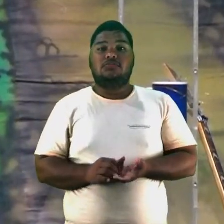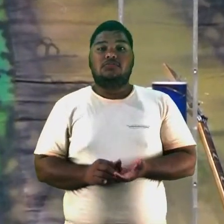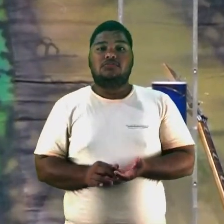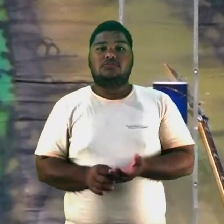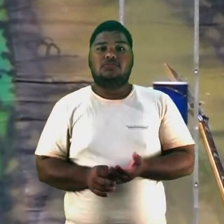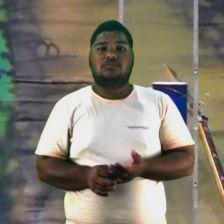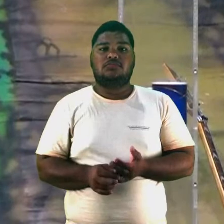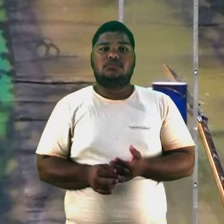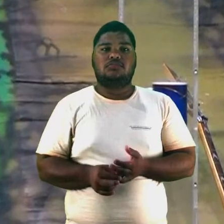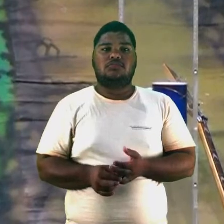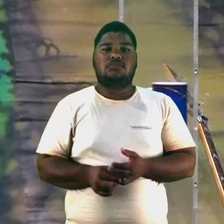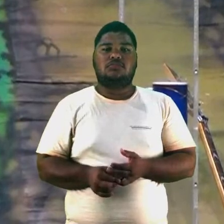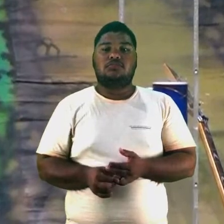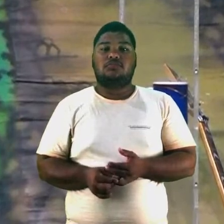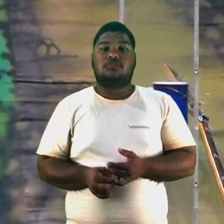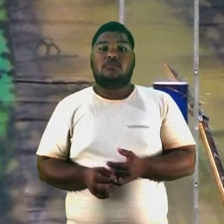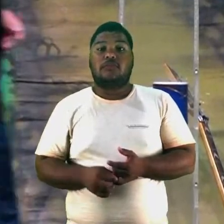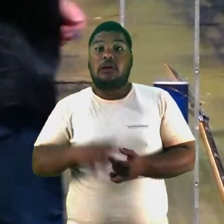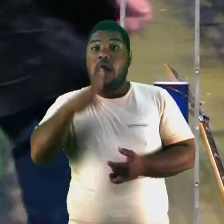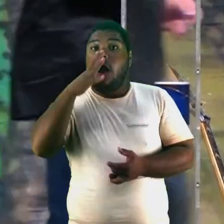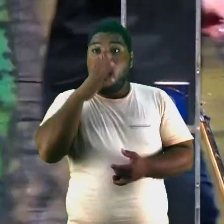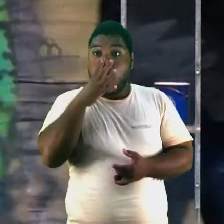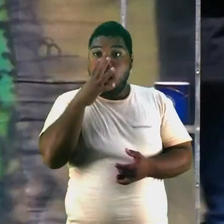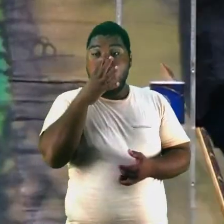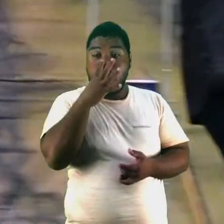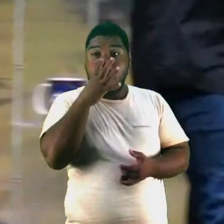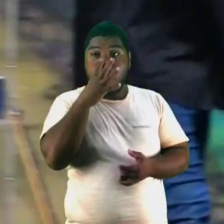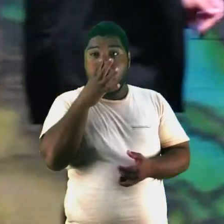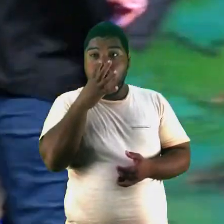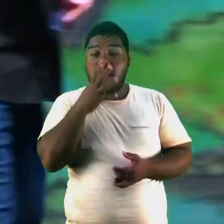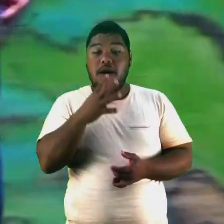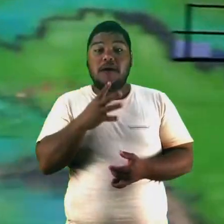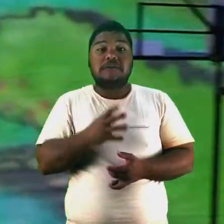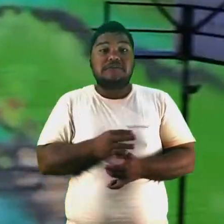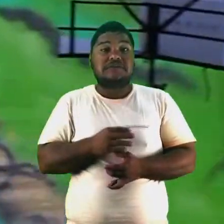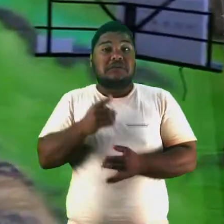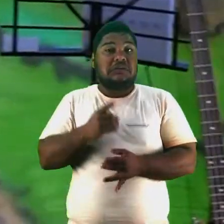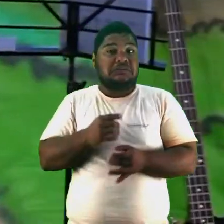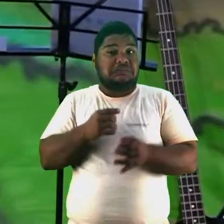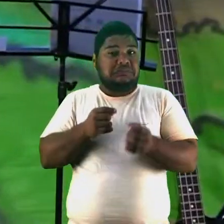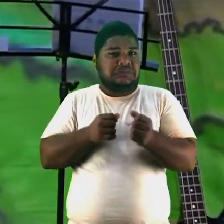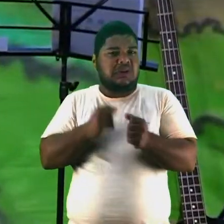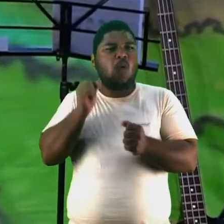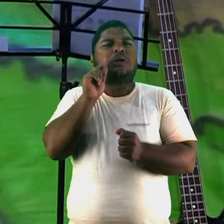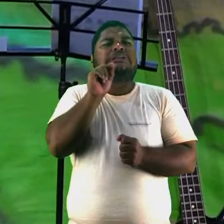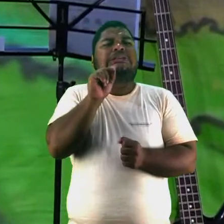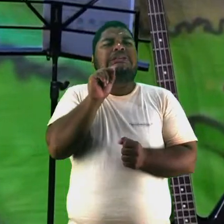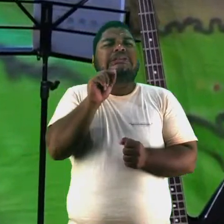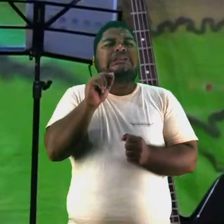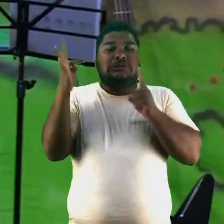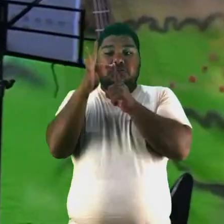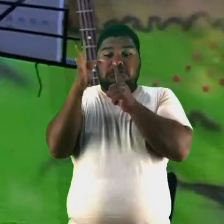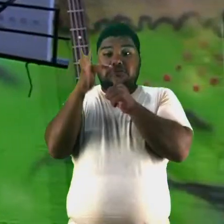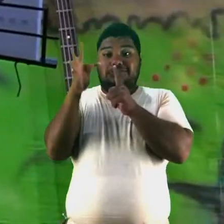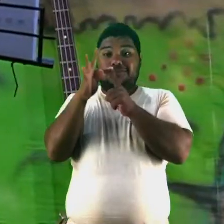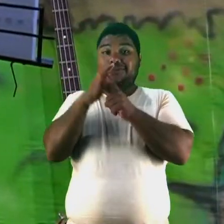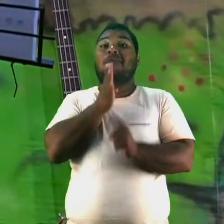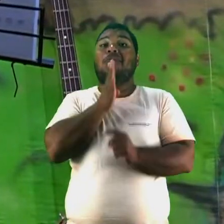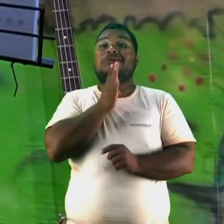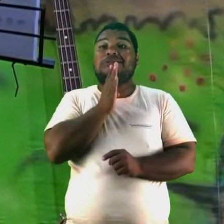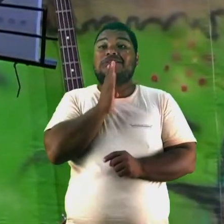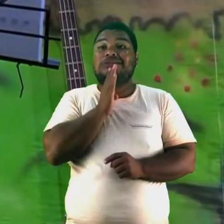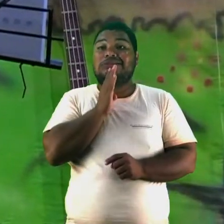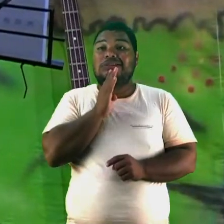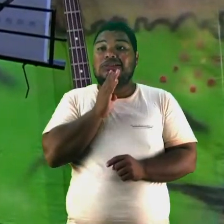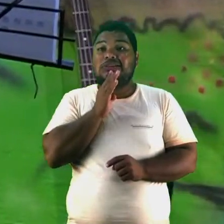É impressionante como eles preservavam o ensino. E o que Timóteo conhecia? A Torá, que é formado pelos